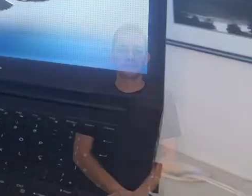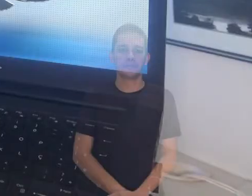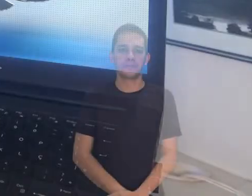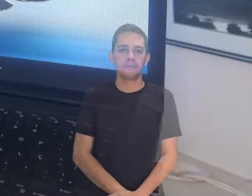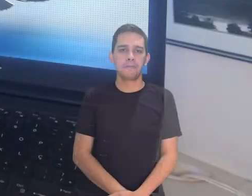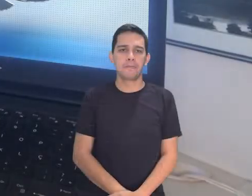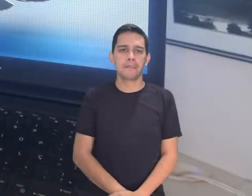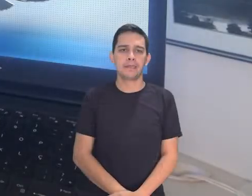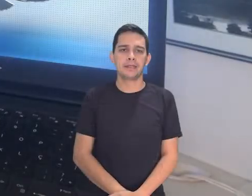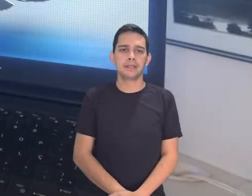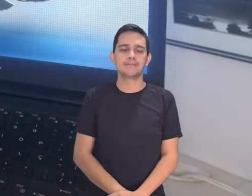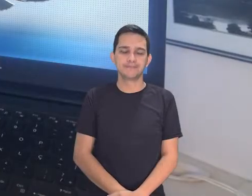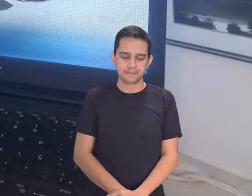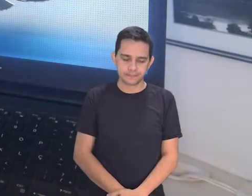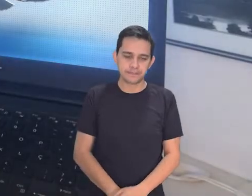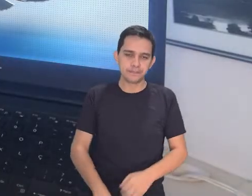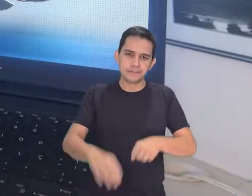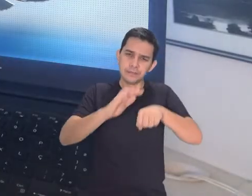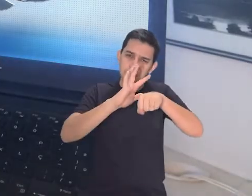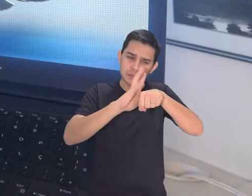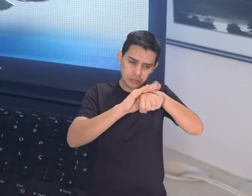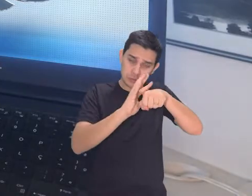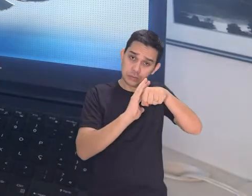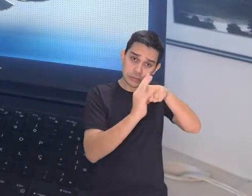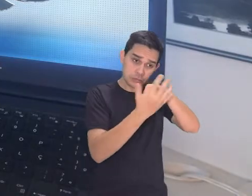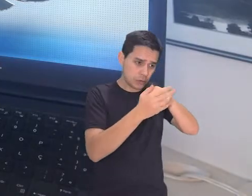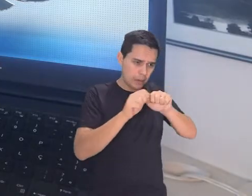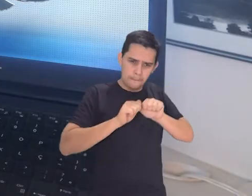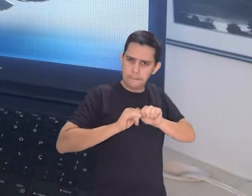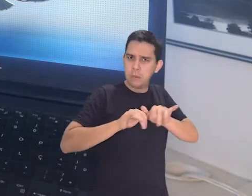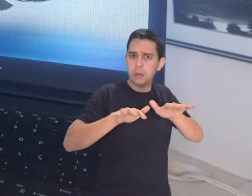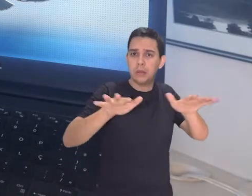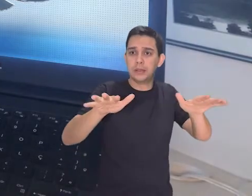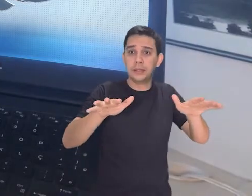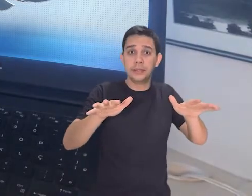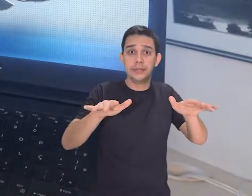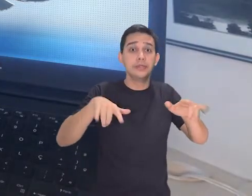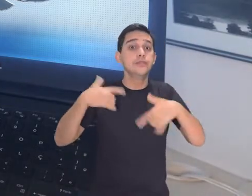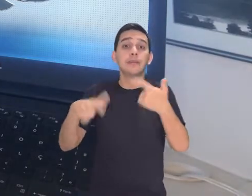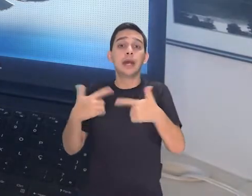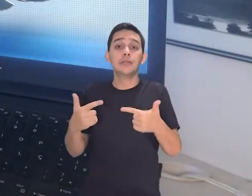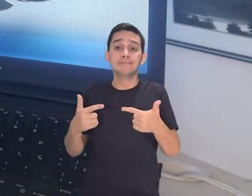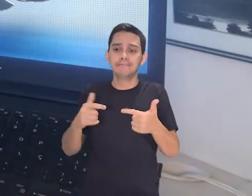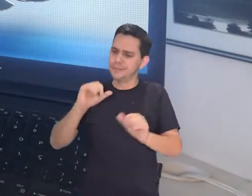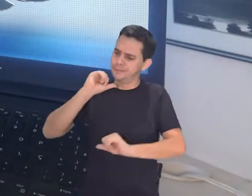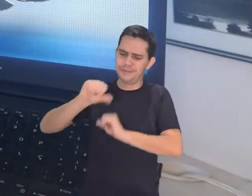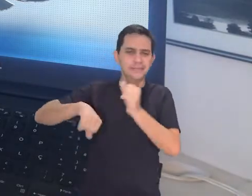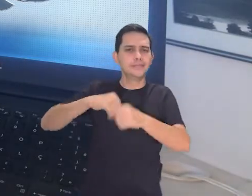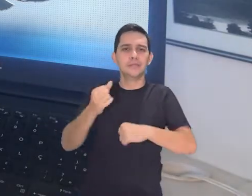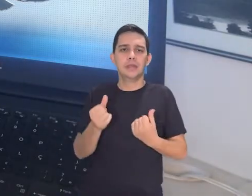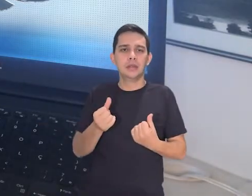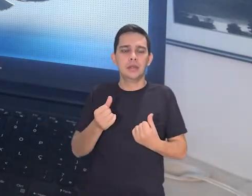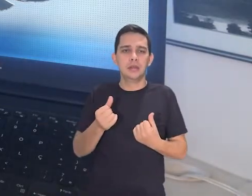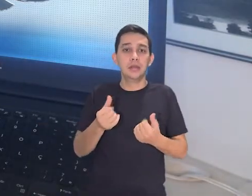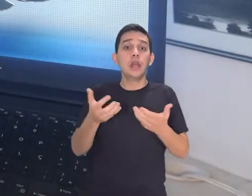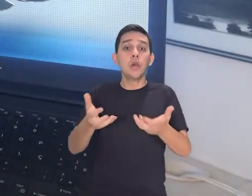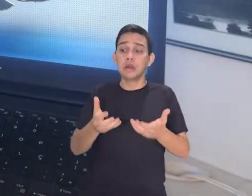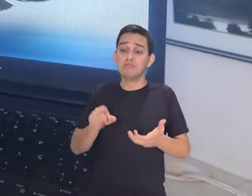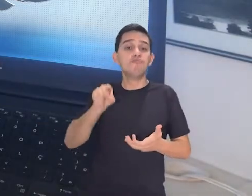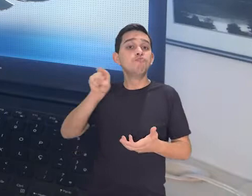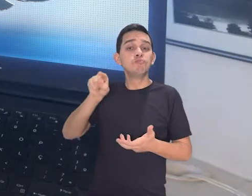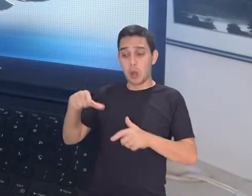A pandemia mudou o jeito que lidamos com o trabalho. Qual será a preferência do empregado daqui para